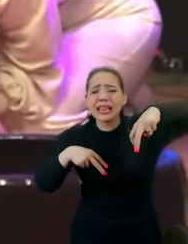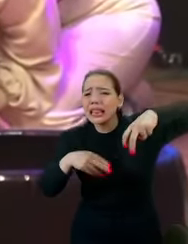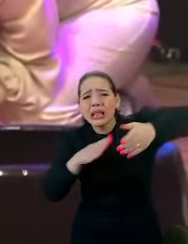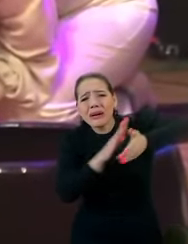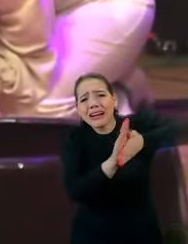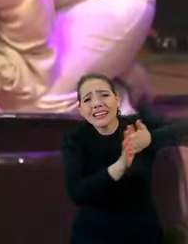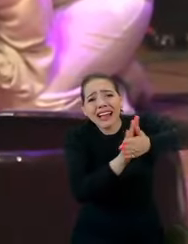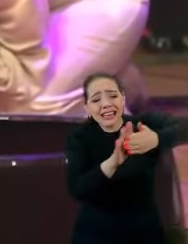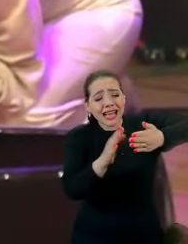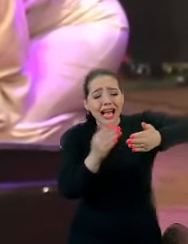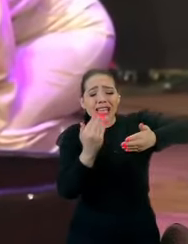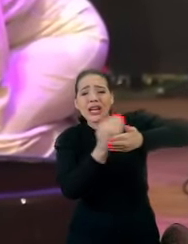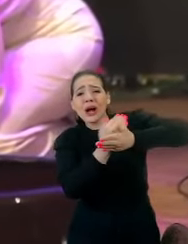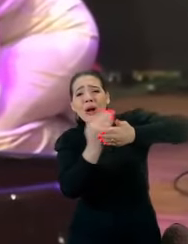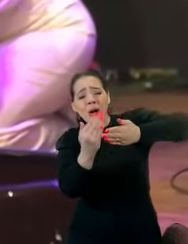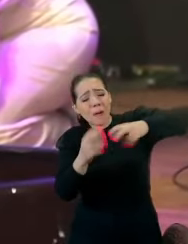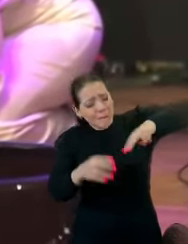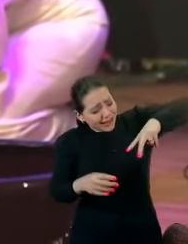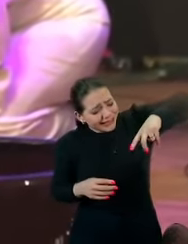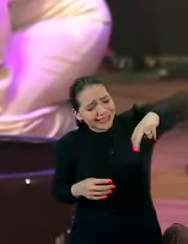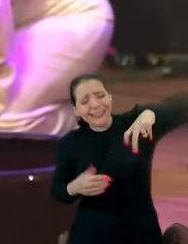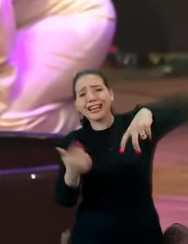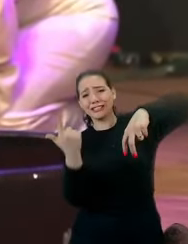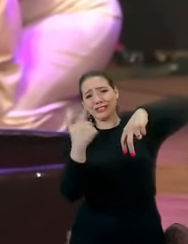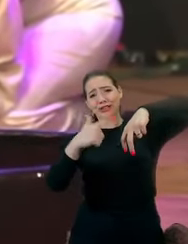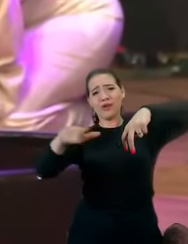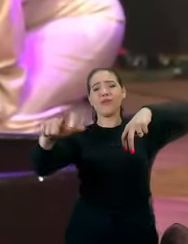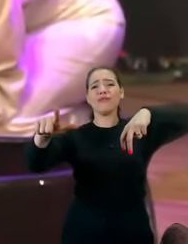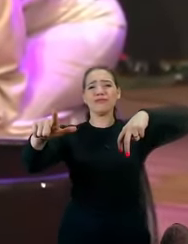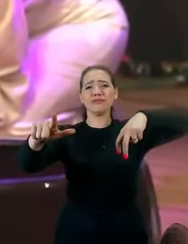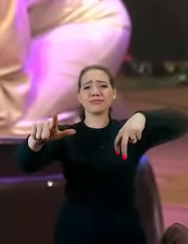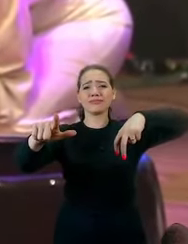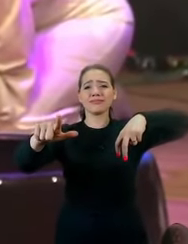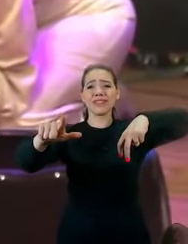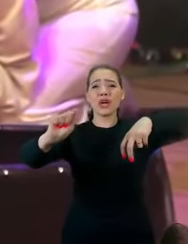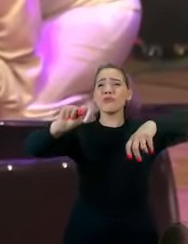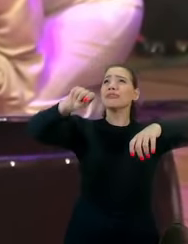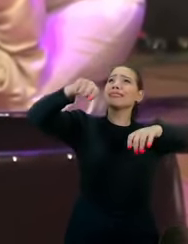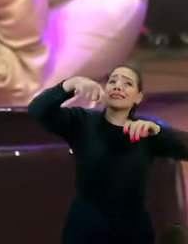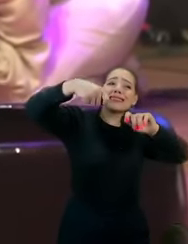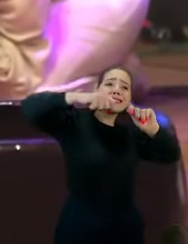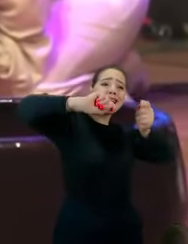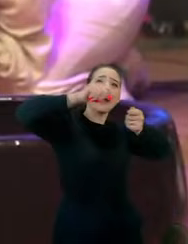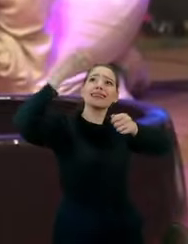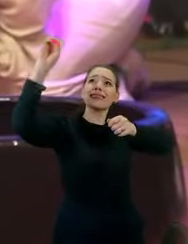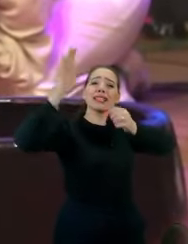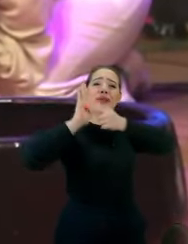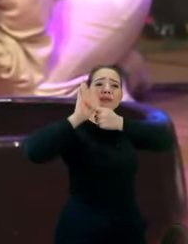Os sinais da tua noiva, daqueles que te seguem, daqueles que andam contigo.